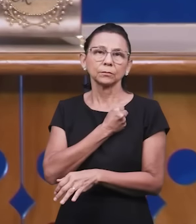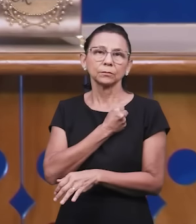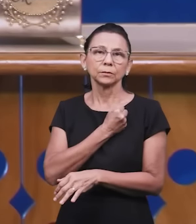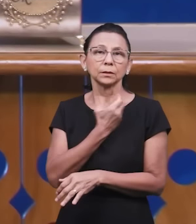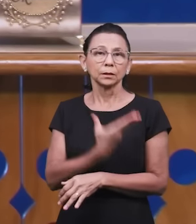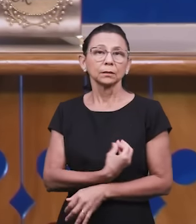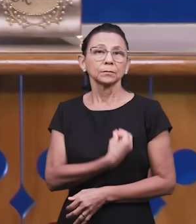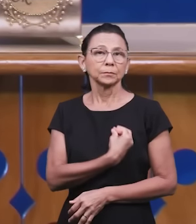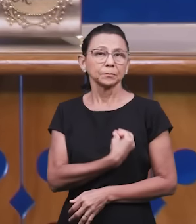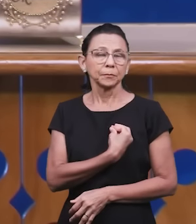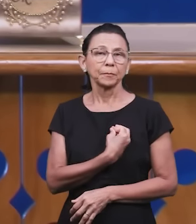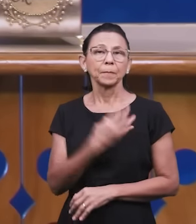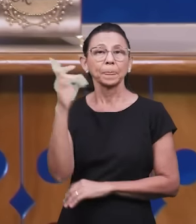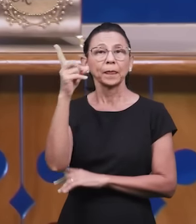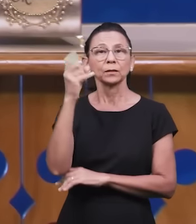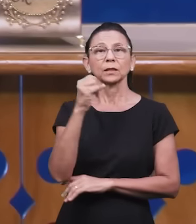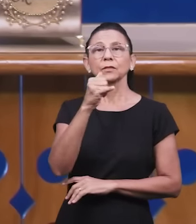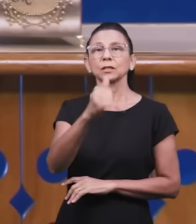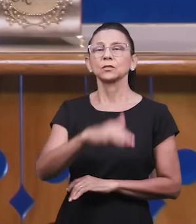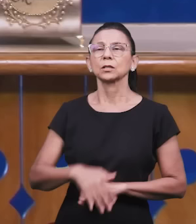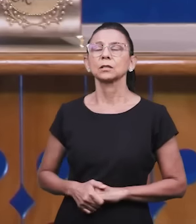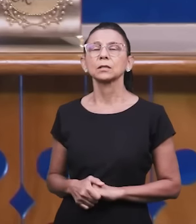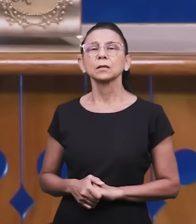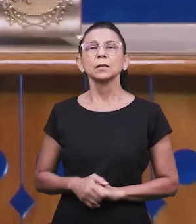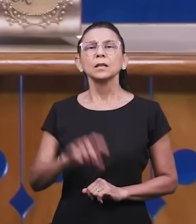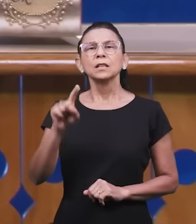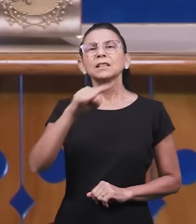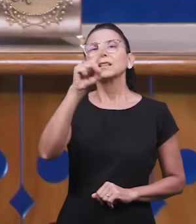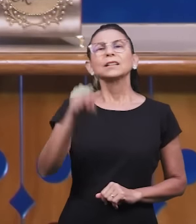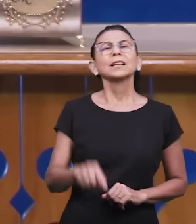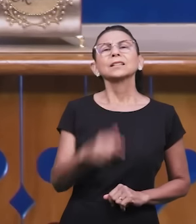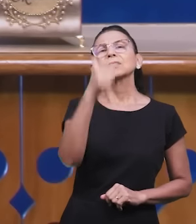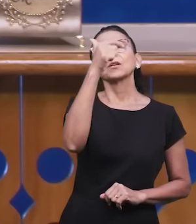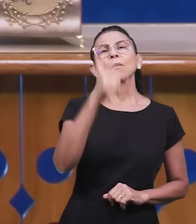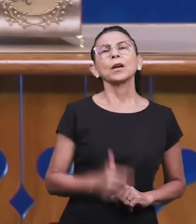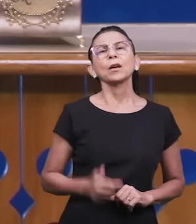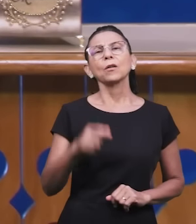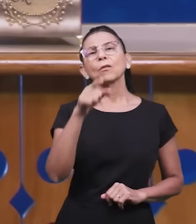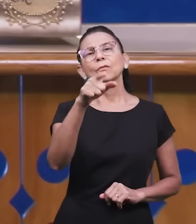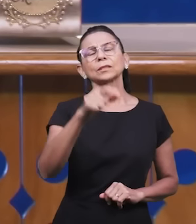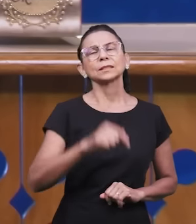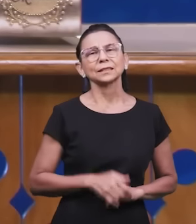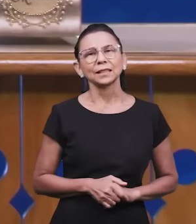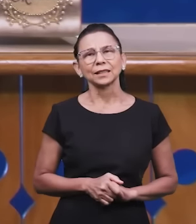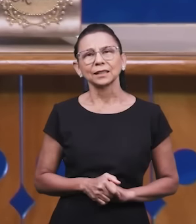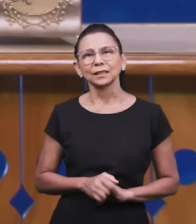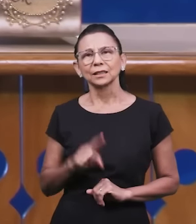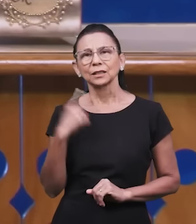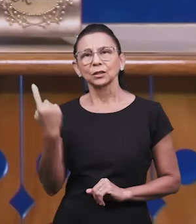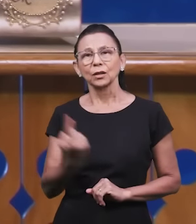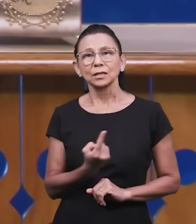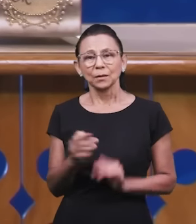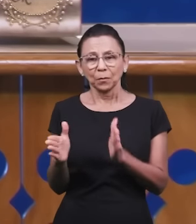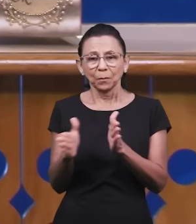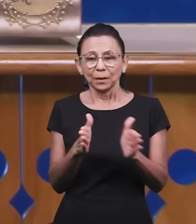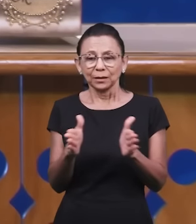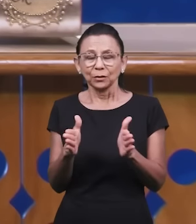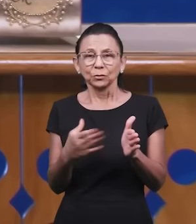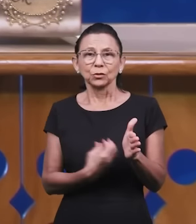presente. Então, Davi diz assim, ó, que é o homem mortal. Ele se refere, então, à nossa temporalidade. O homem